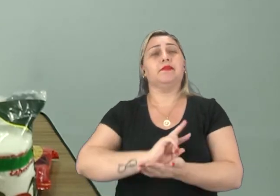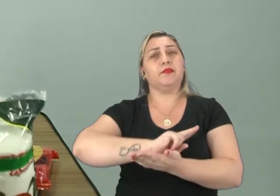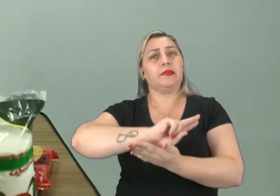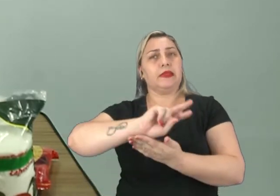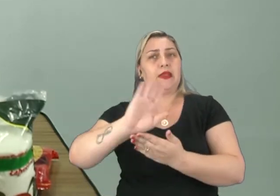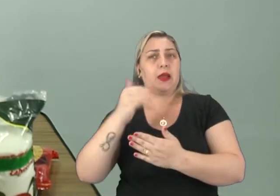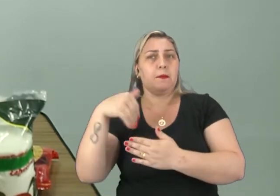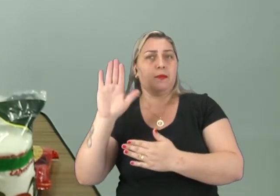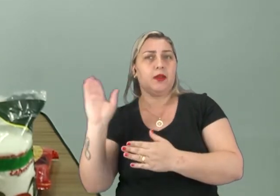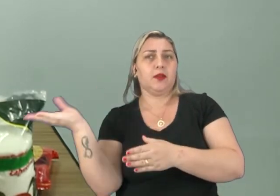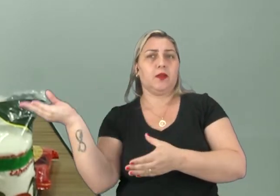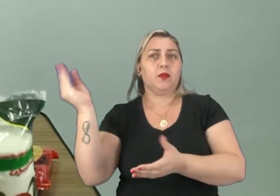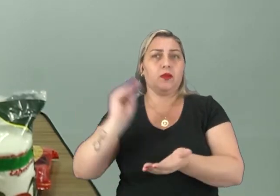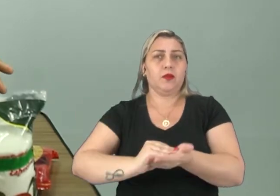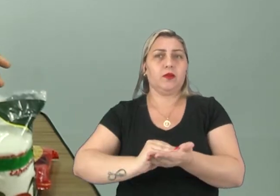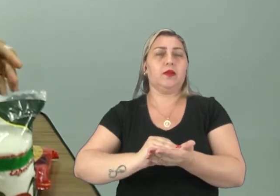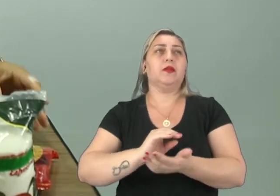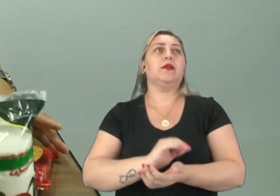muitos ingredientes que adicione.